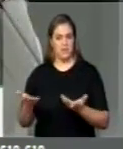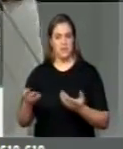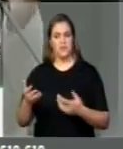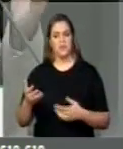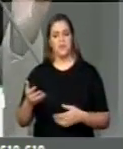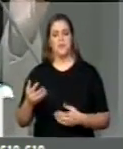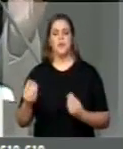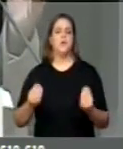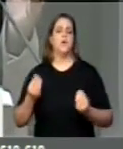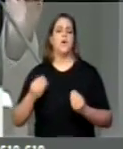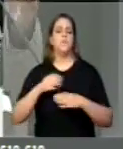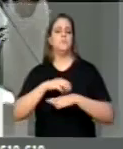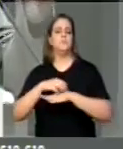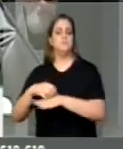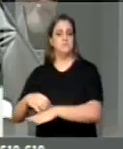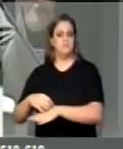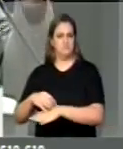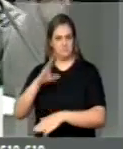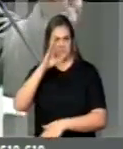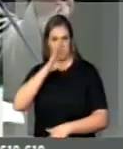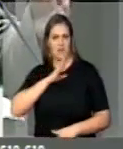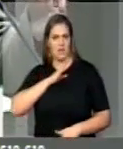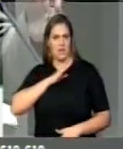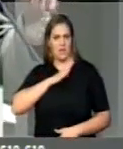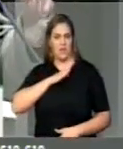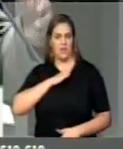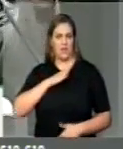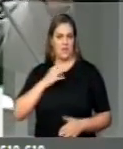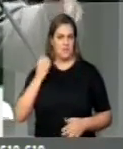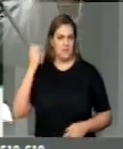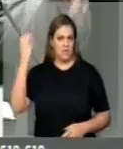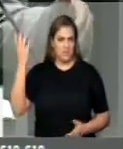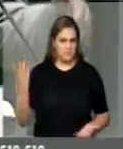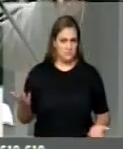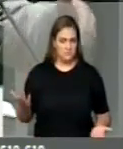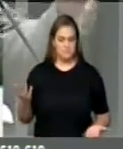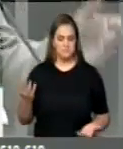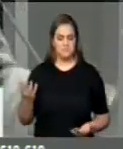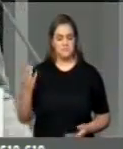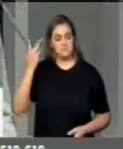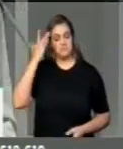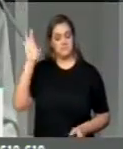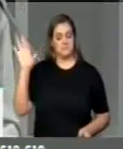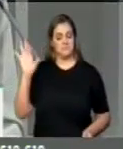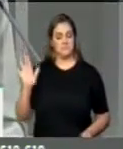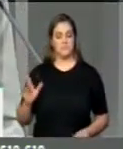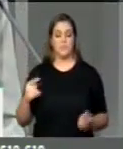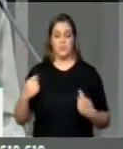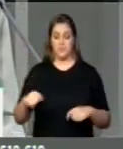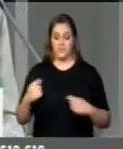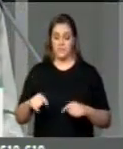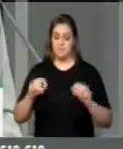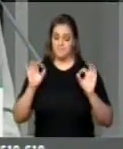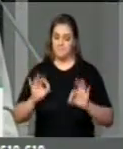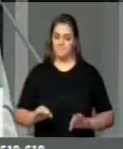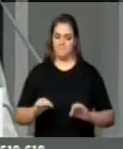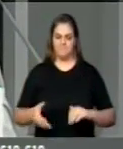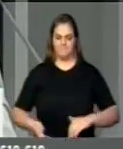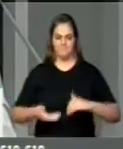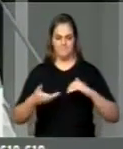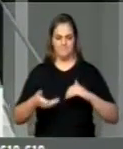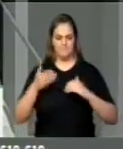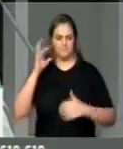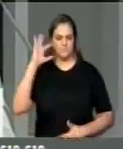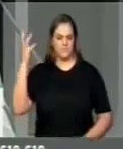assim como um fantasma pairando. É uma questão política já resolvida, mas que precisa da chancela definitiva desse parlamento, em